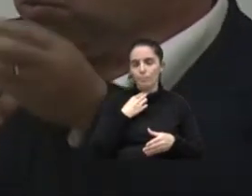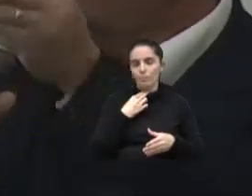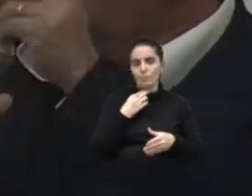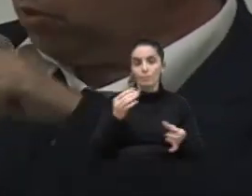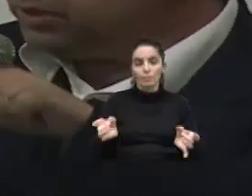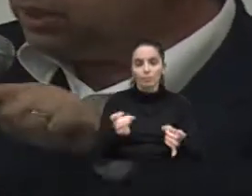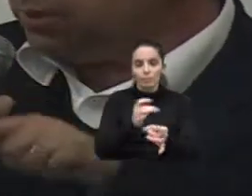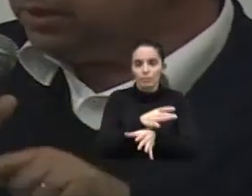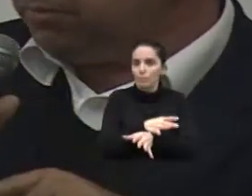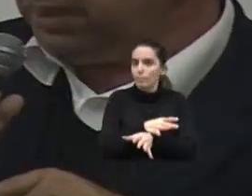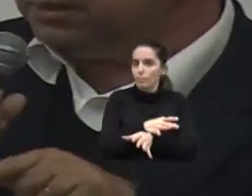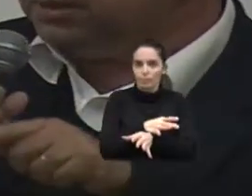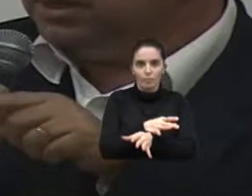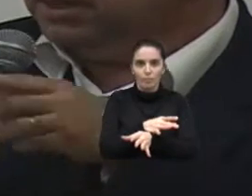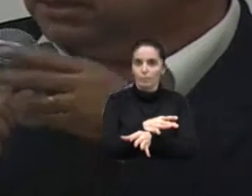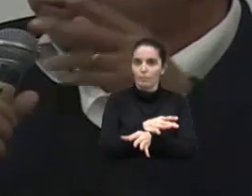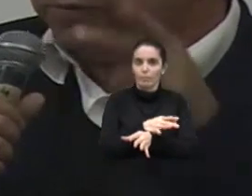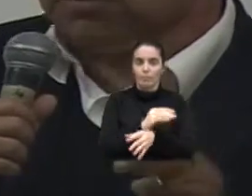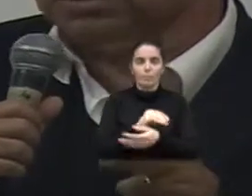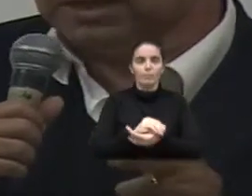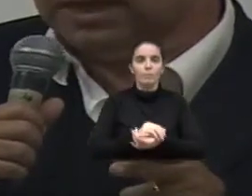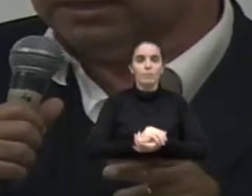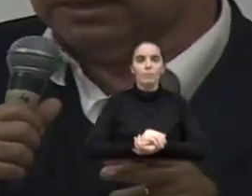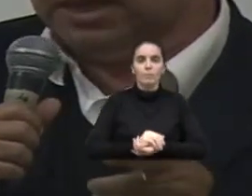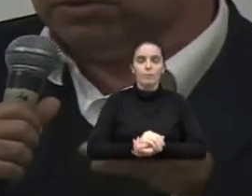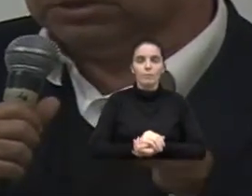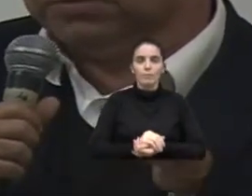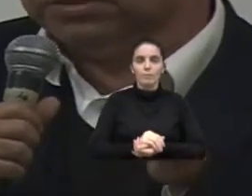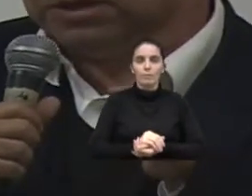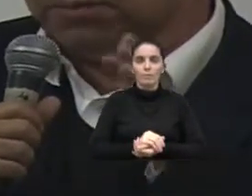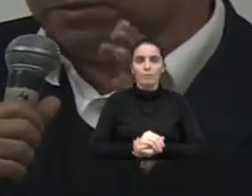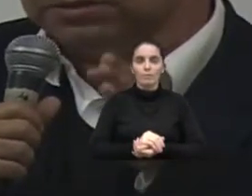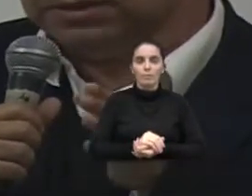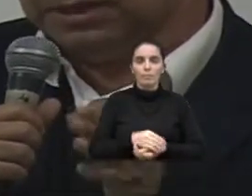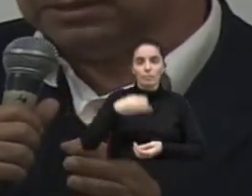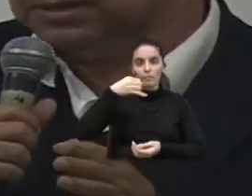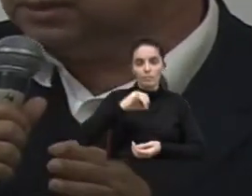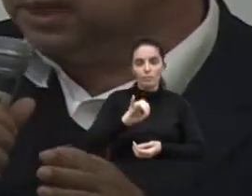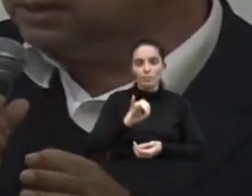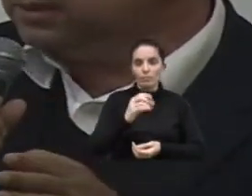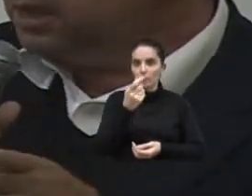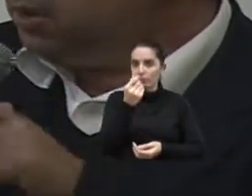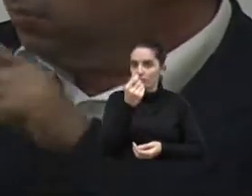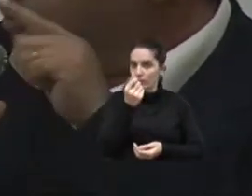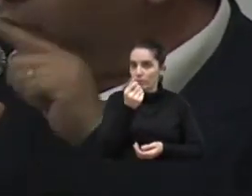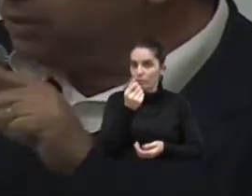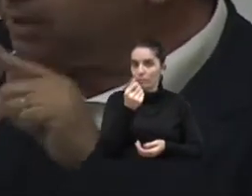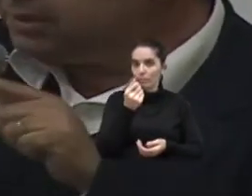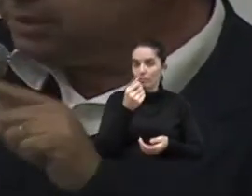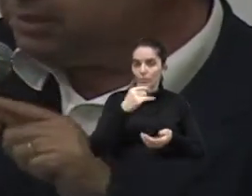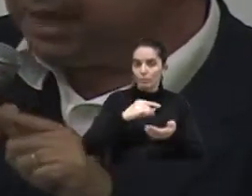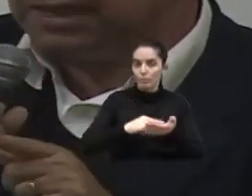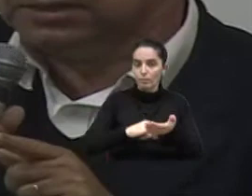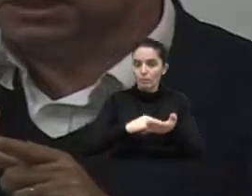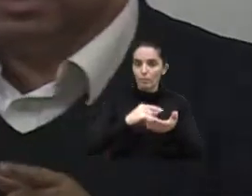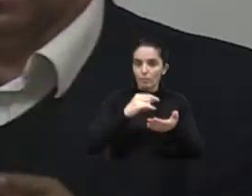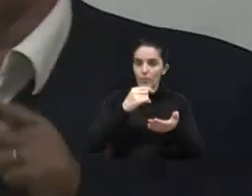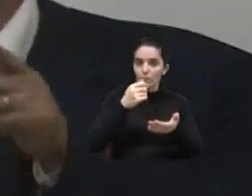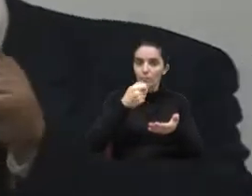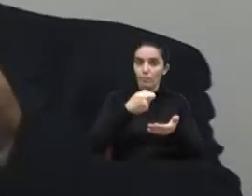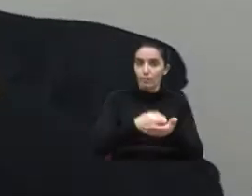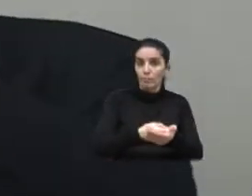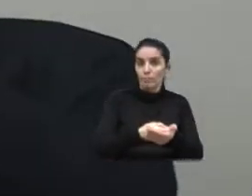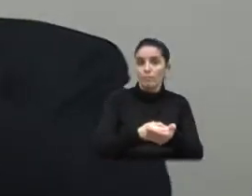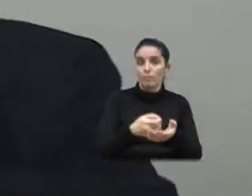E, consequentemente, se for cortada a nota fiscal paulista dessas entidades, muitas entidades